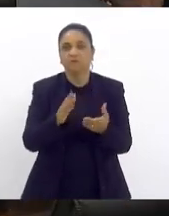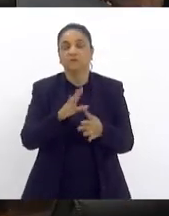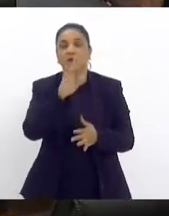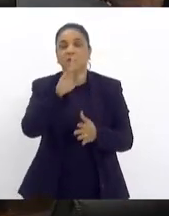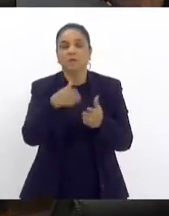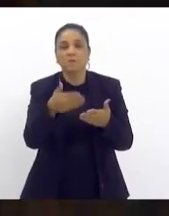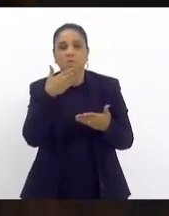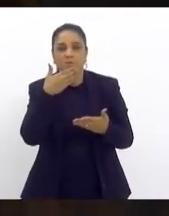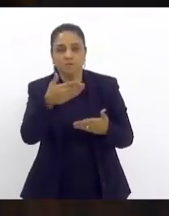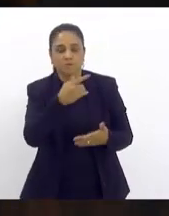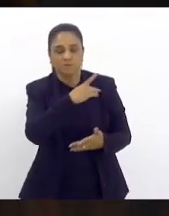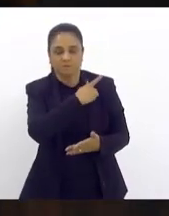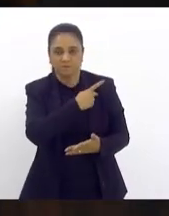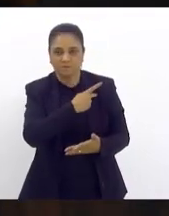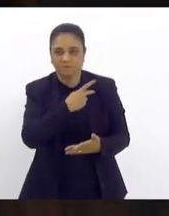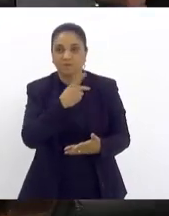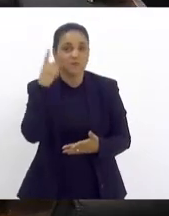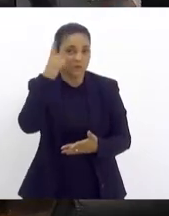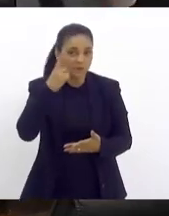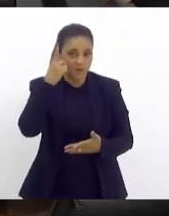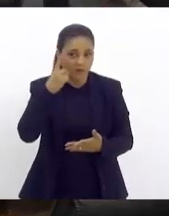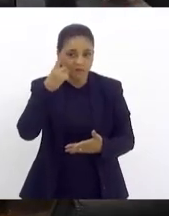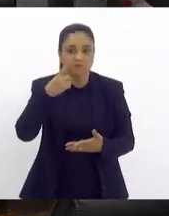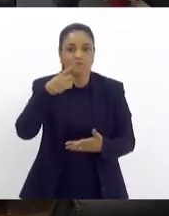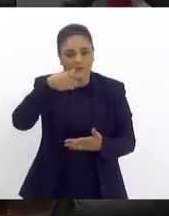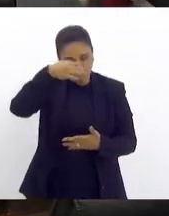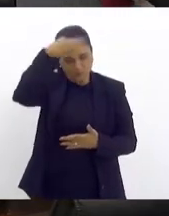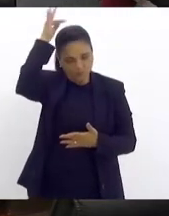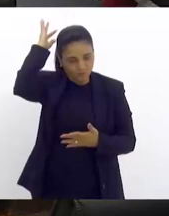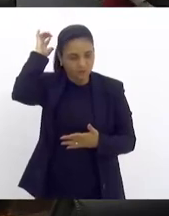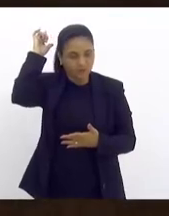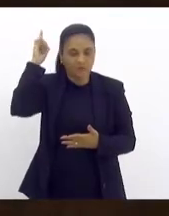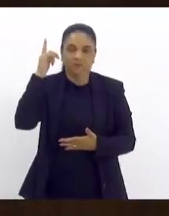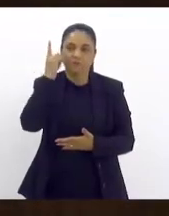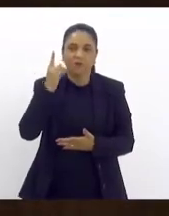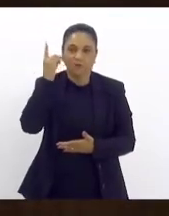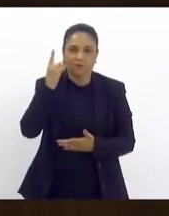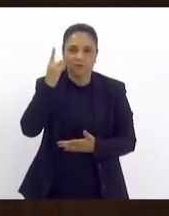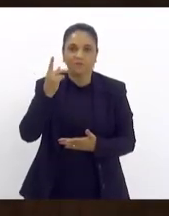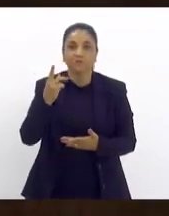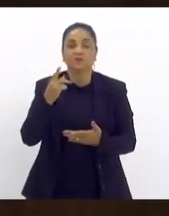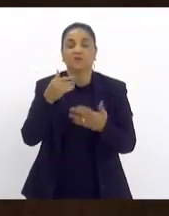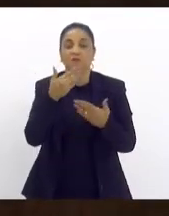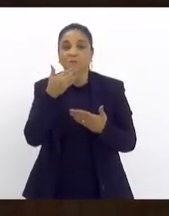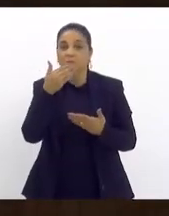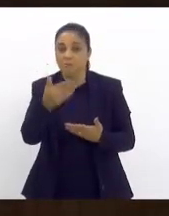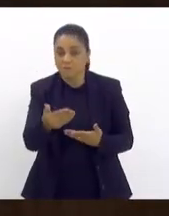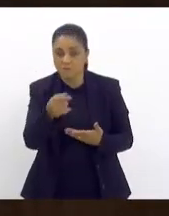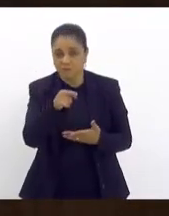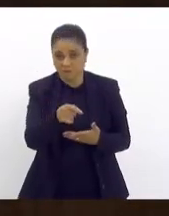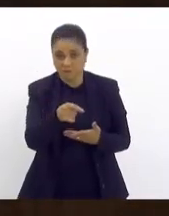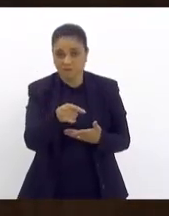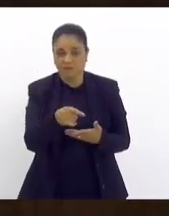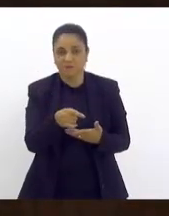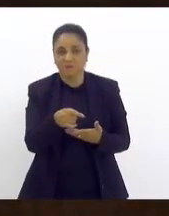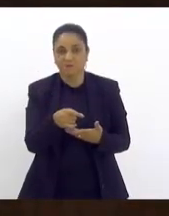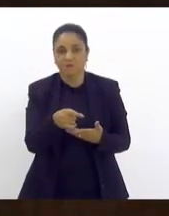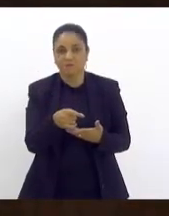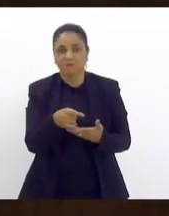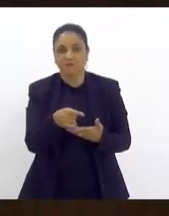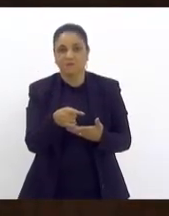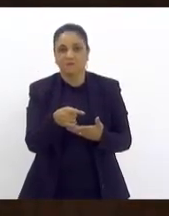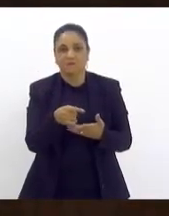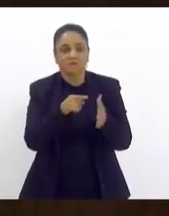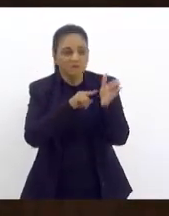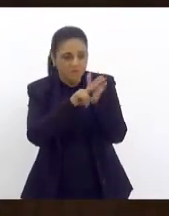Deputado Luiz Paulo eu queria solicitar vossa excelência me permite pedir